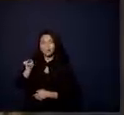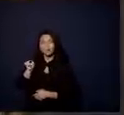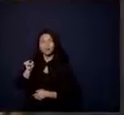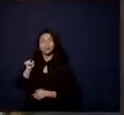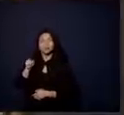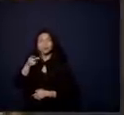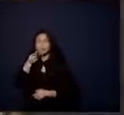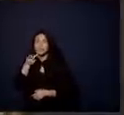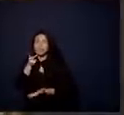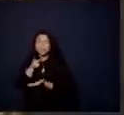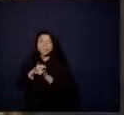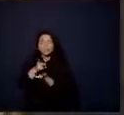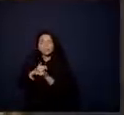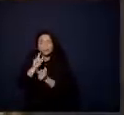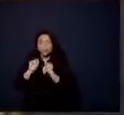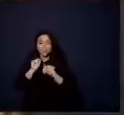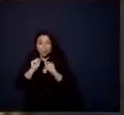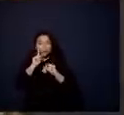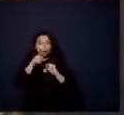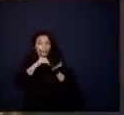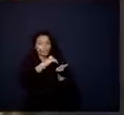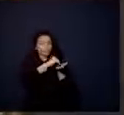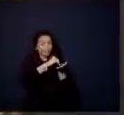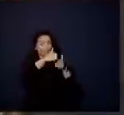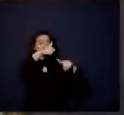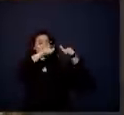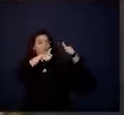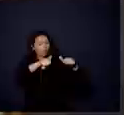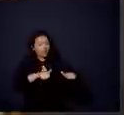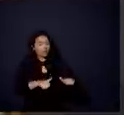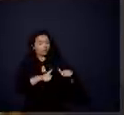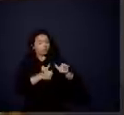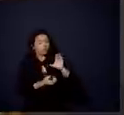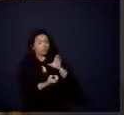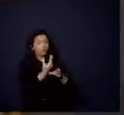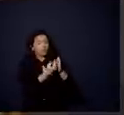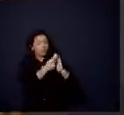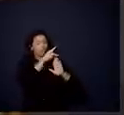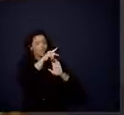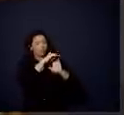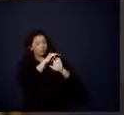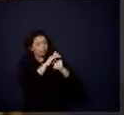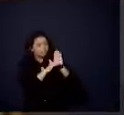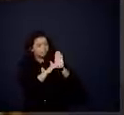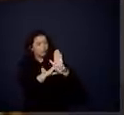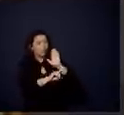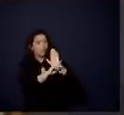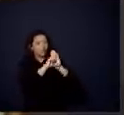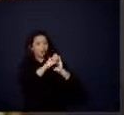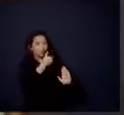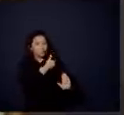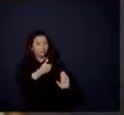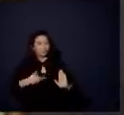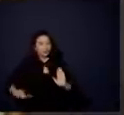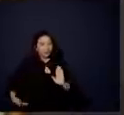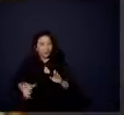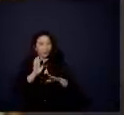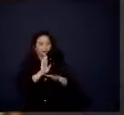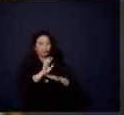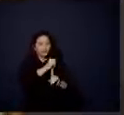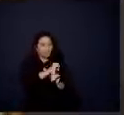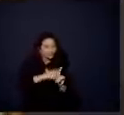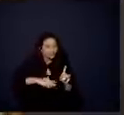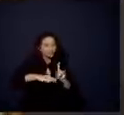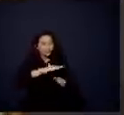Secretaria de avaliação e monitoramento políticas públicas né que eu acho que é aí onde a gente vai poder realmente